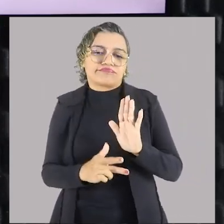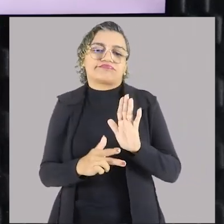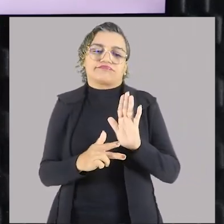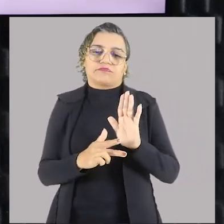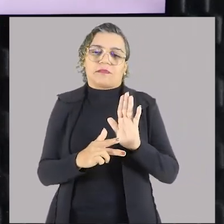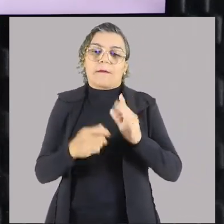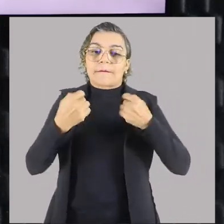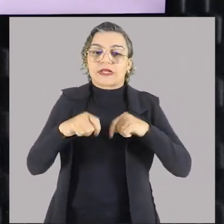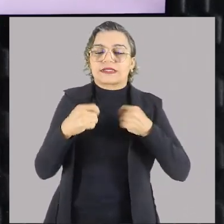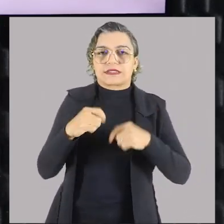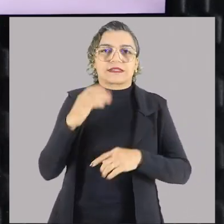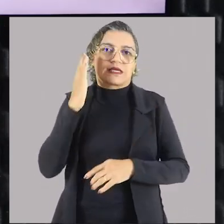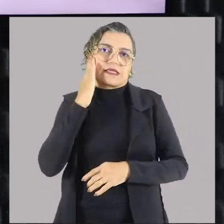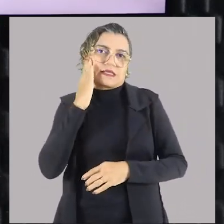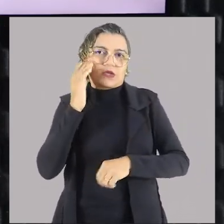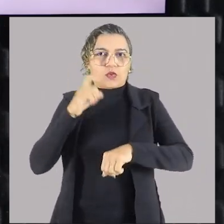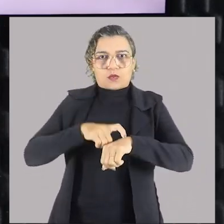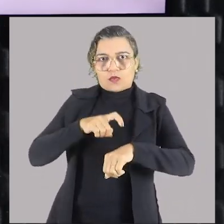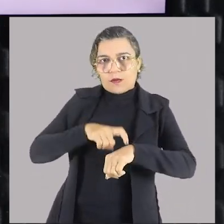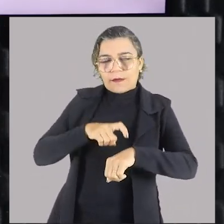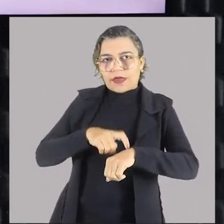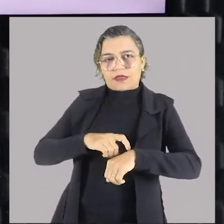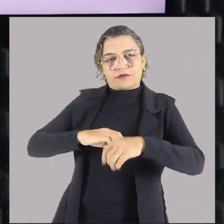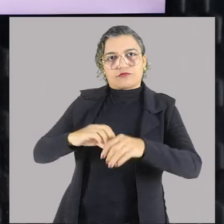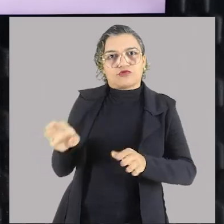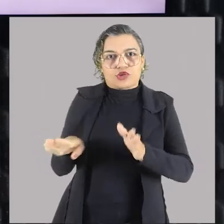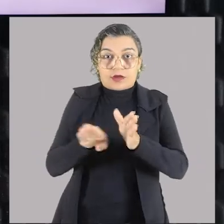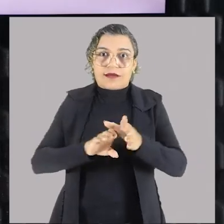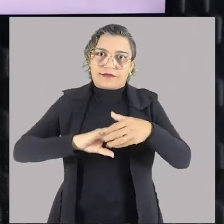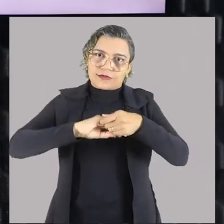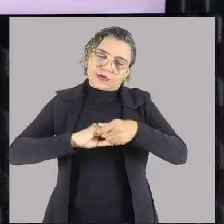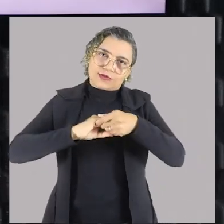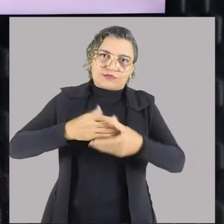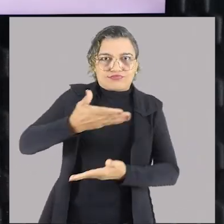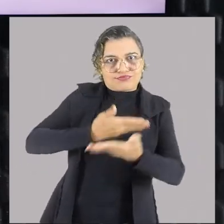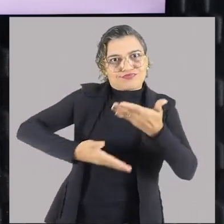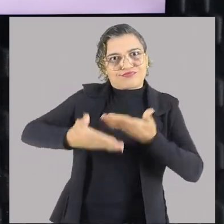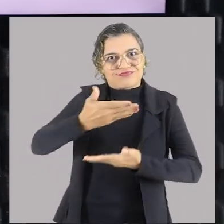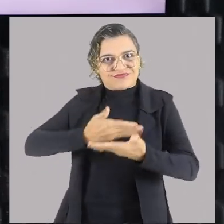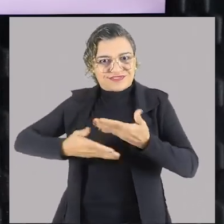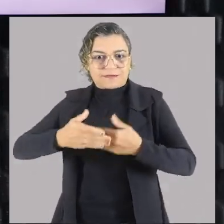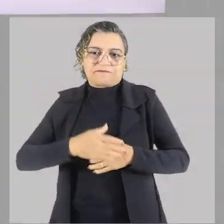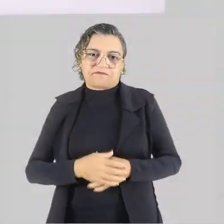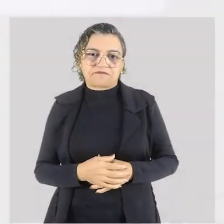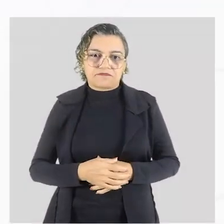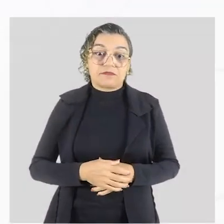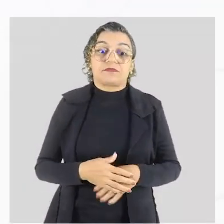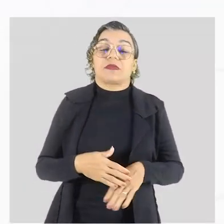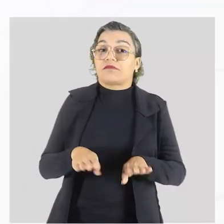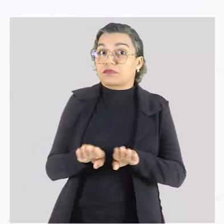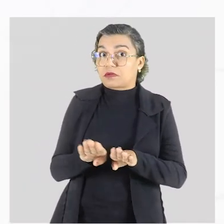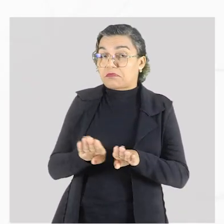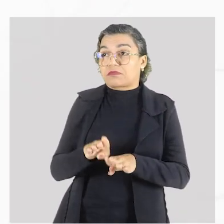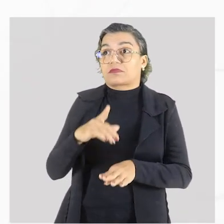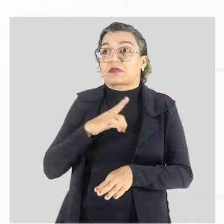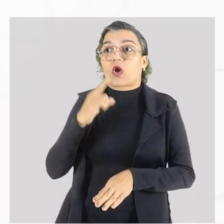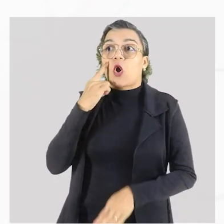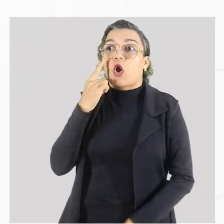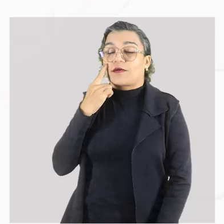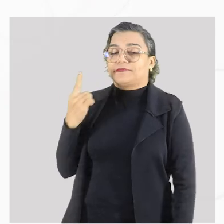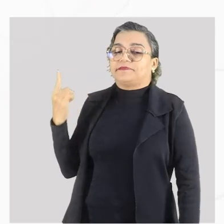que você tem que considerar quando você vai fazer a sua interação social. Para isso, a gente tem que ter essa ideia aqui,